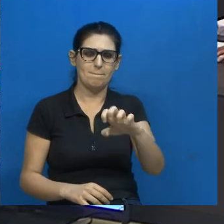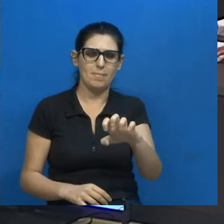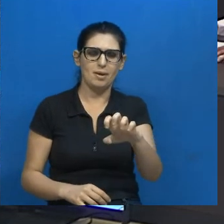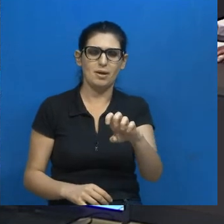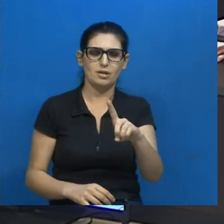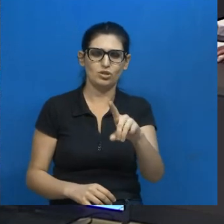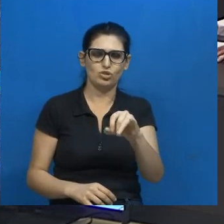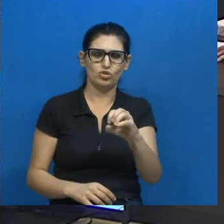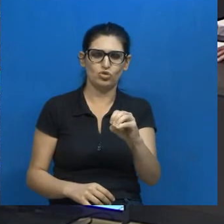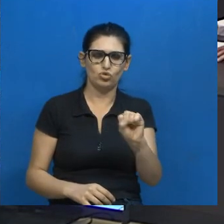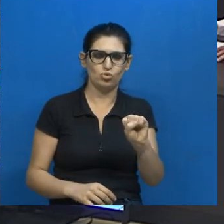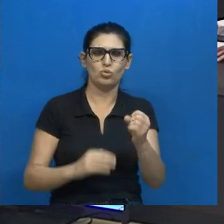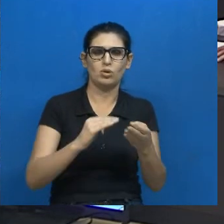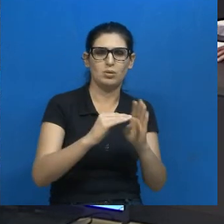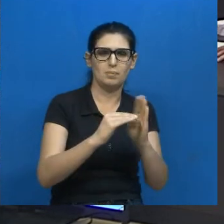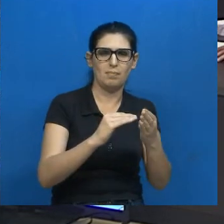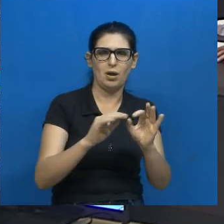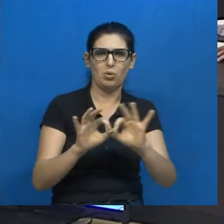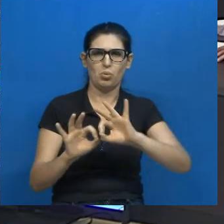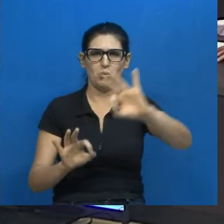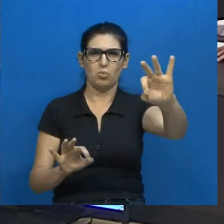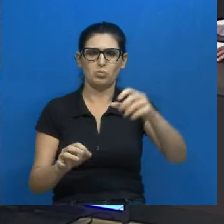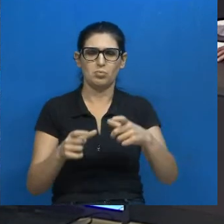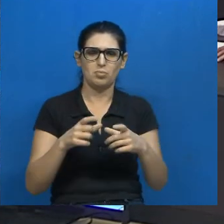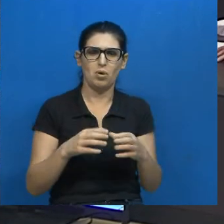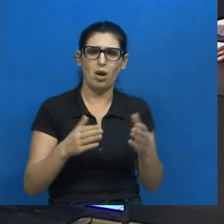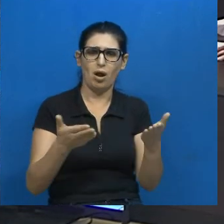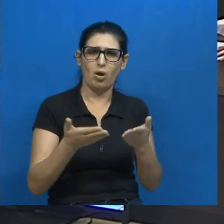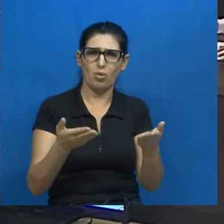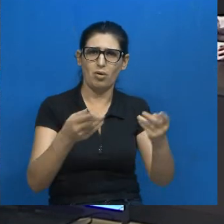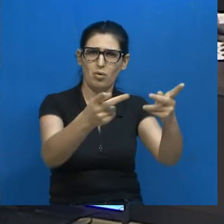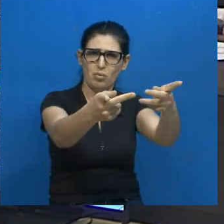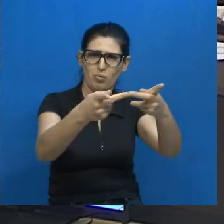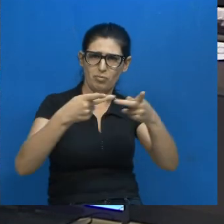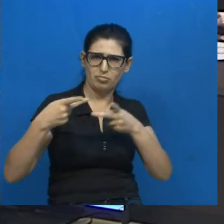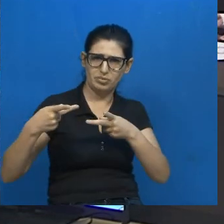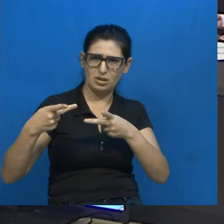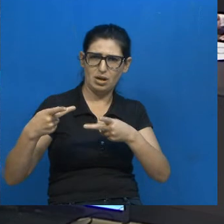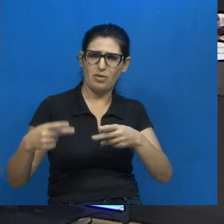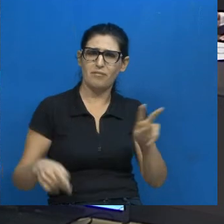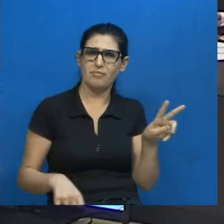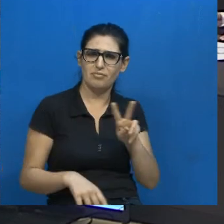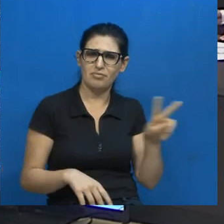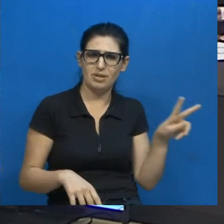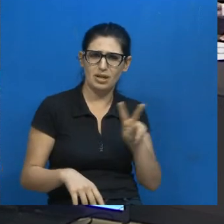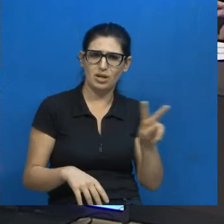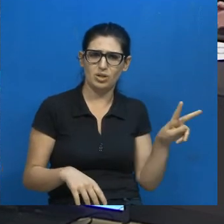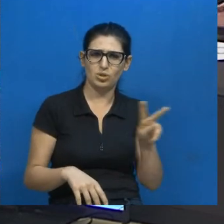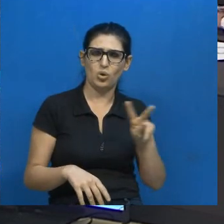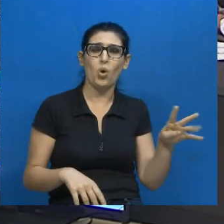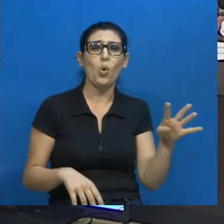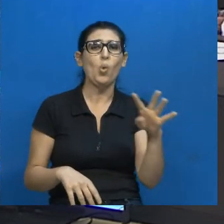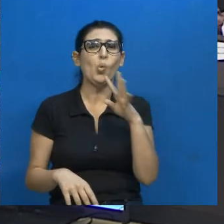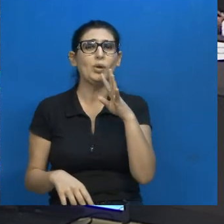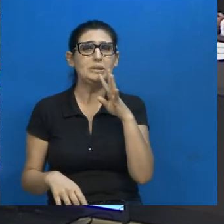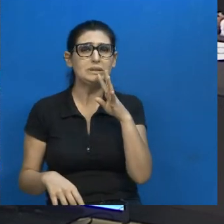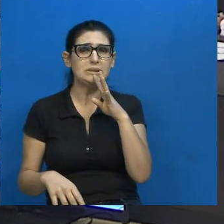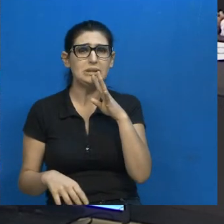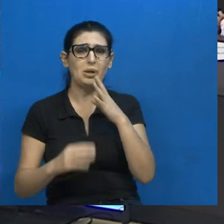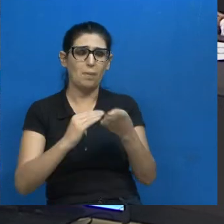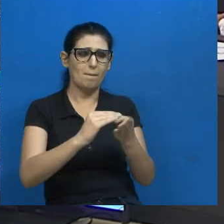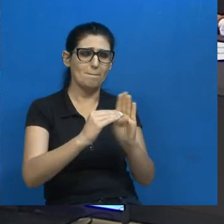licença a vocês, aproveitar a oportunidade e convidar vocês, vereadores, tá, a conhecer o nosso bairro